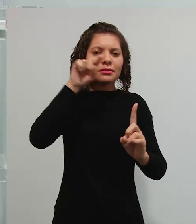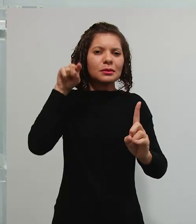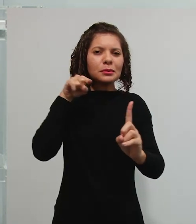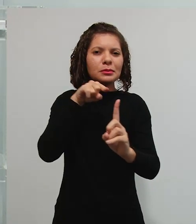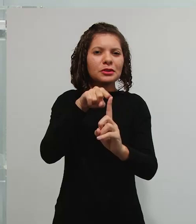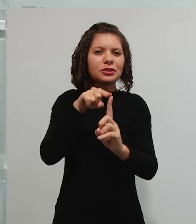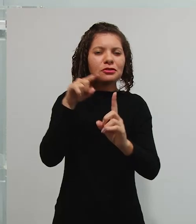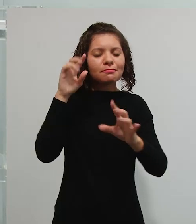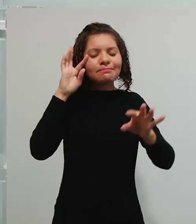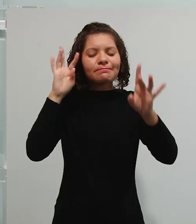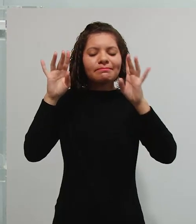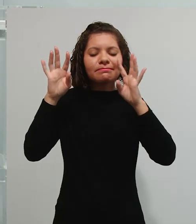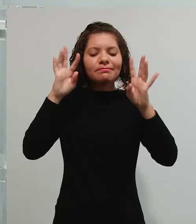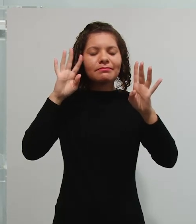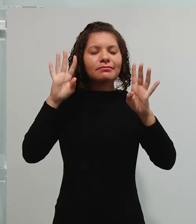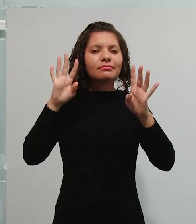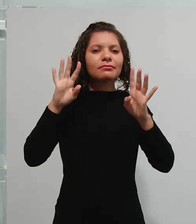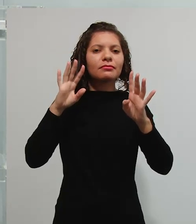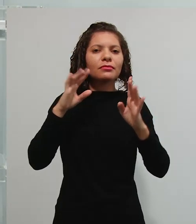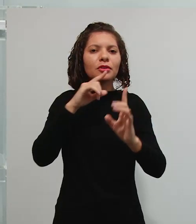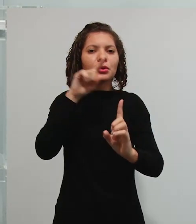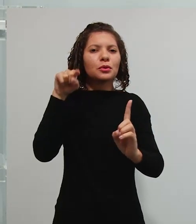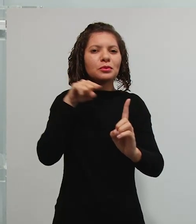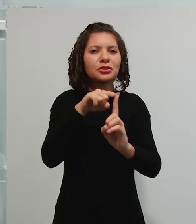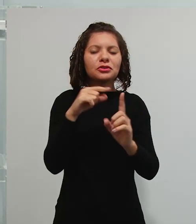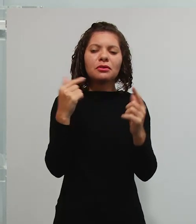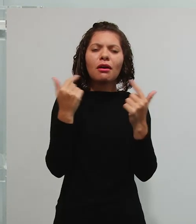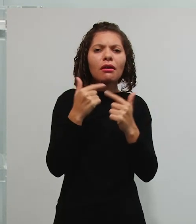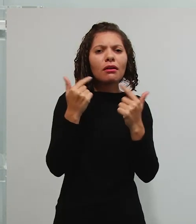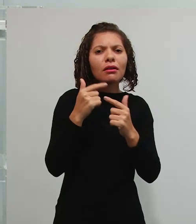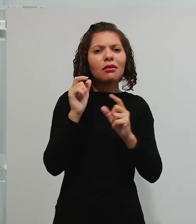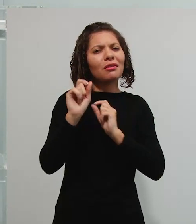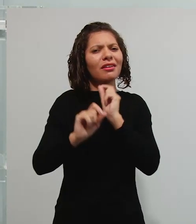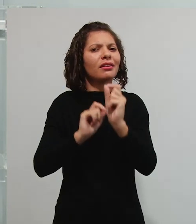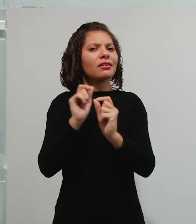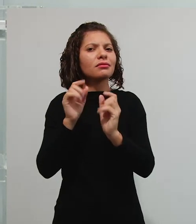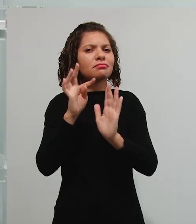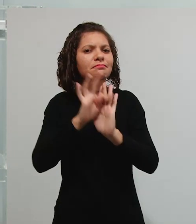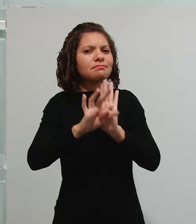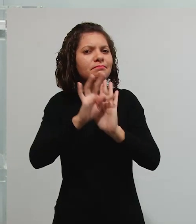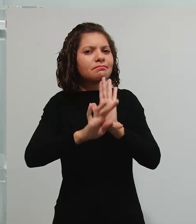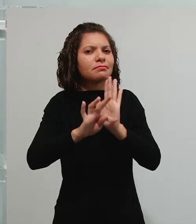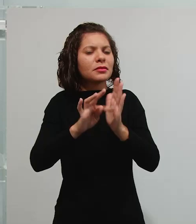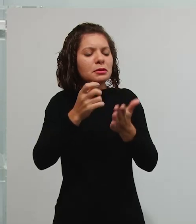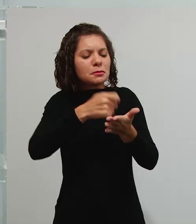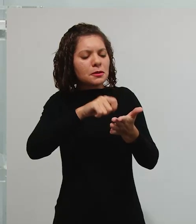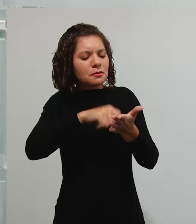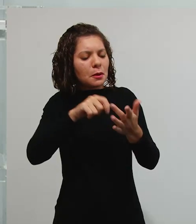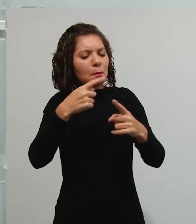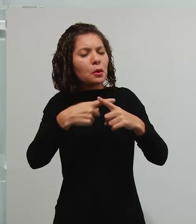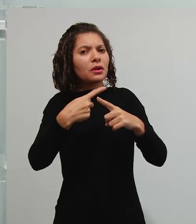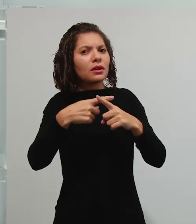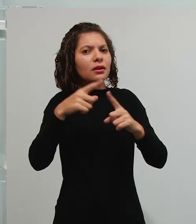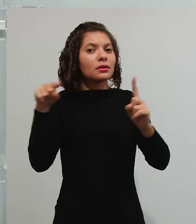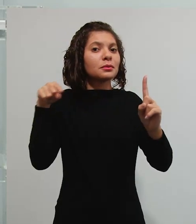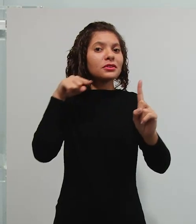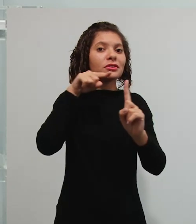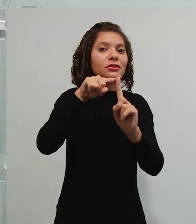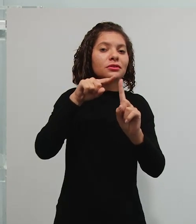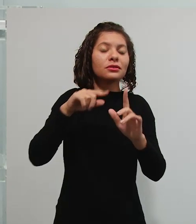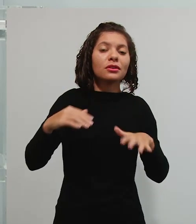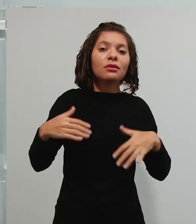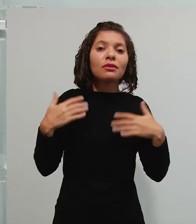fazer o outro refletir, ele tem o objetivo de fazer o outro rir. Qual é o objetivo desse texto? Pensando em qual é o objetivo deste